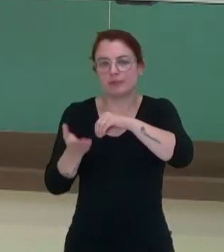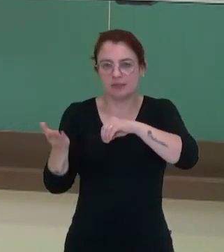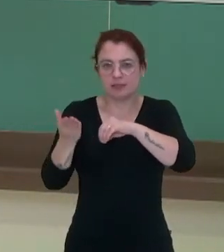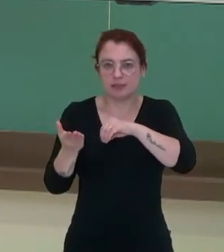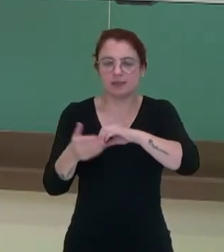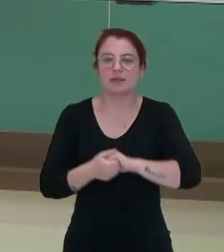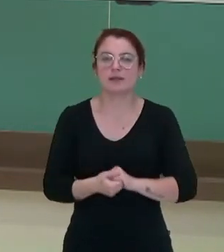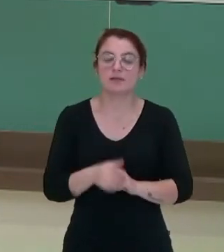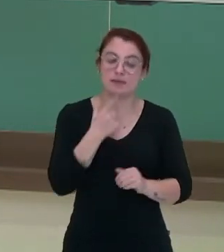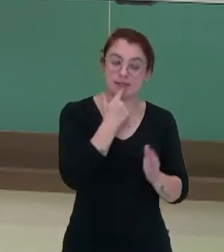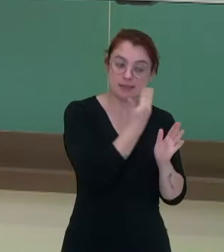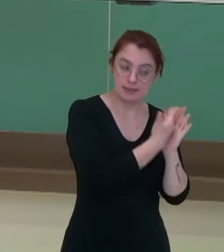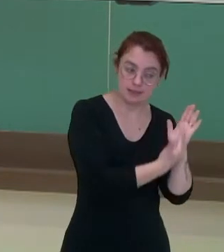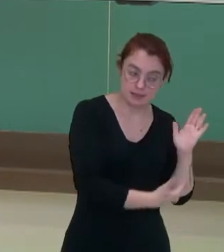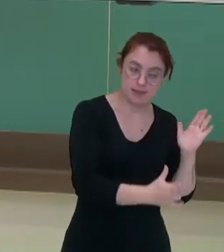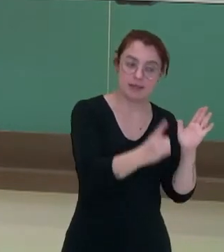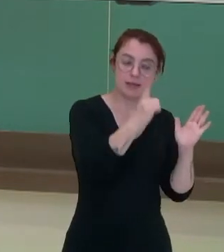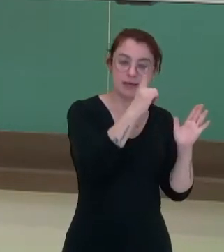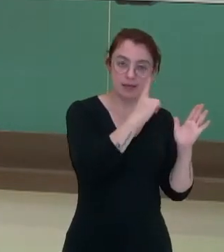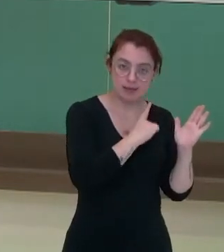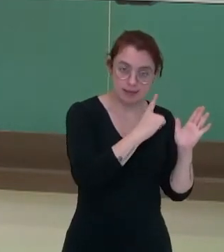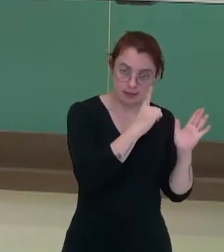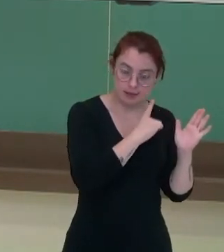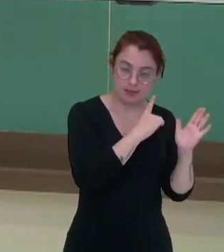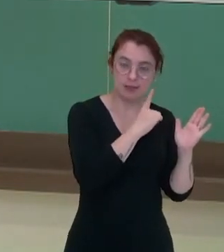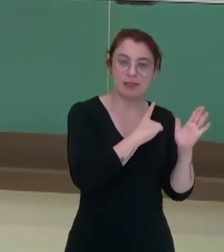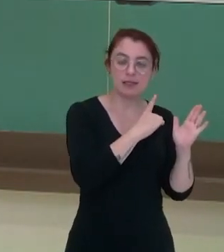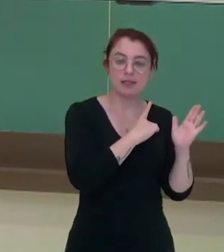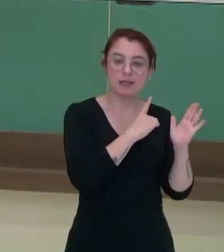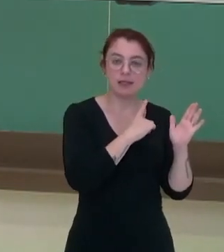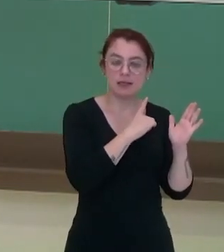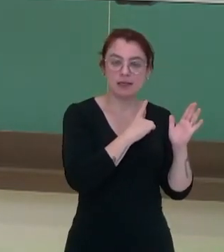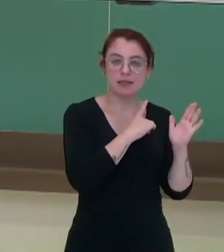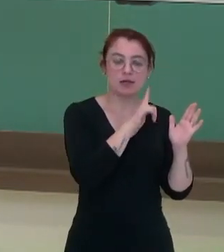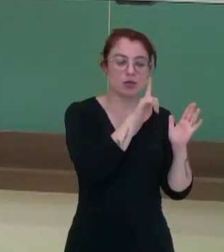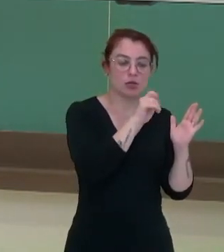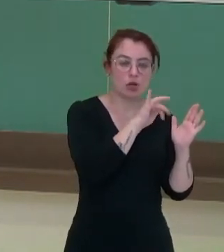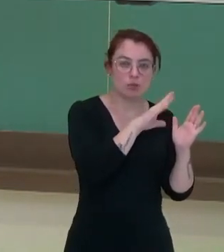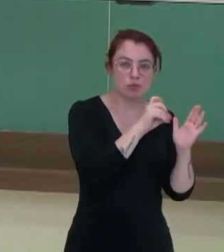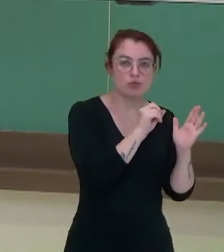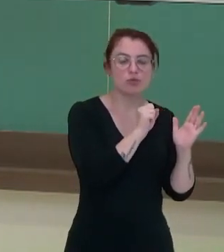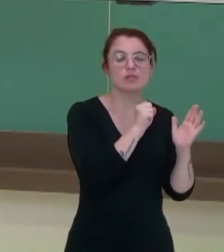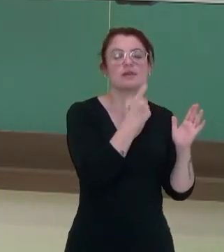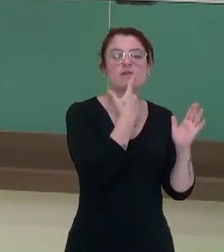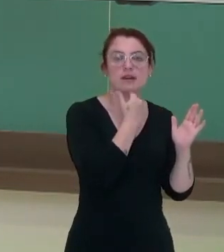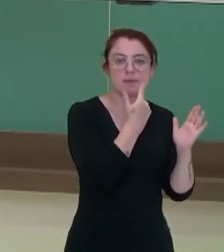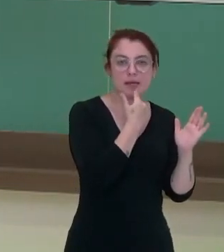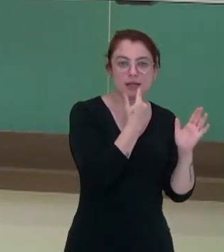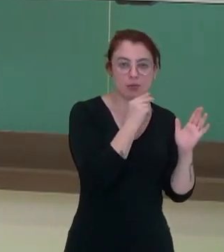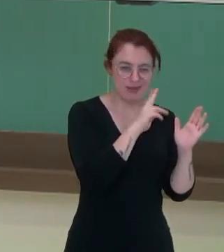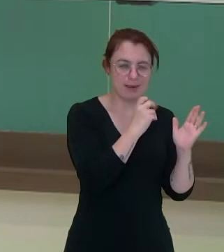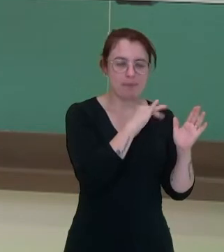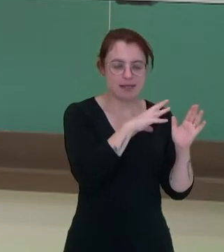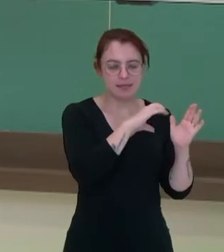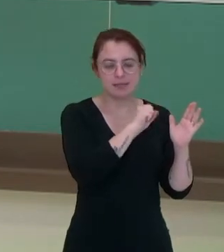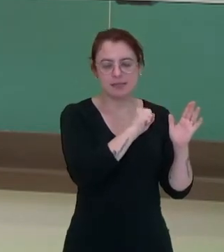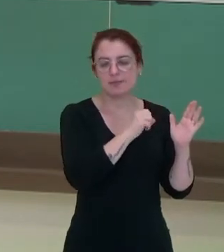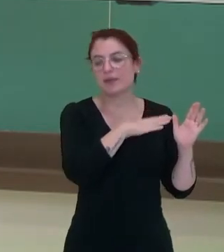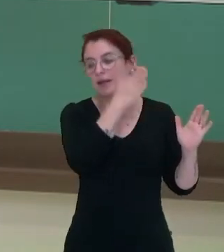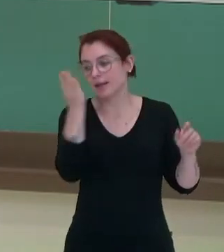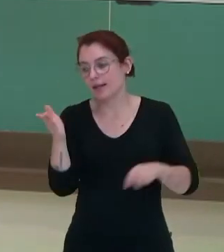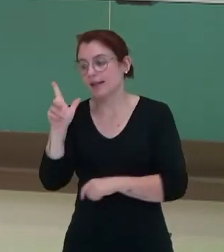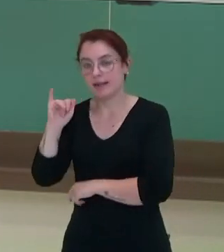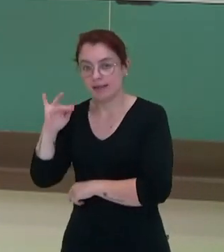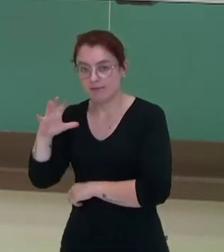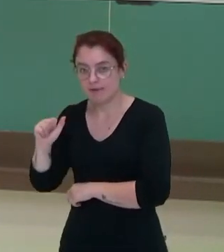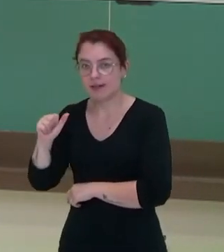o sangue vai transportar glóbulos vermelhos, as hemácias. A linfa vai